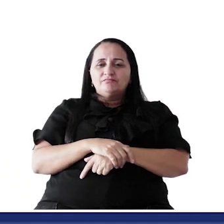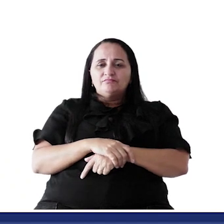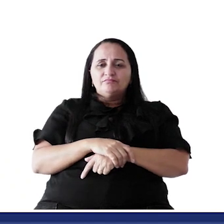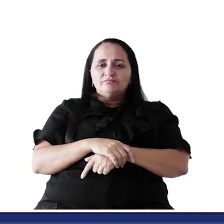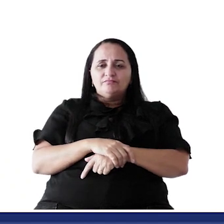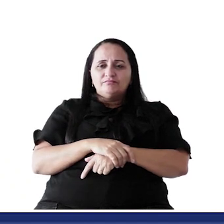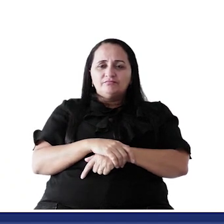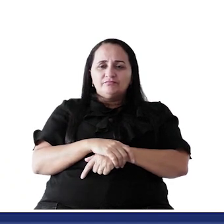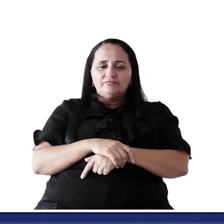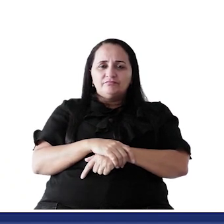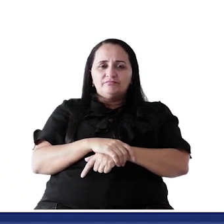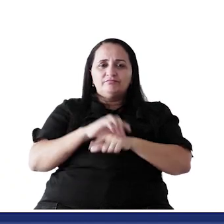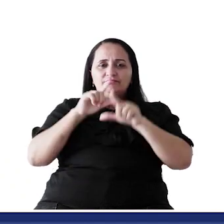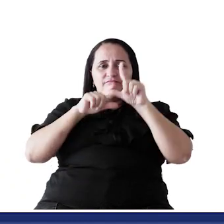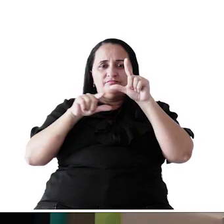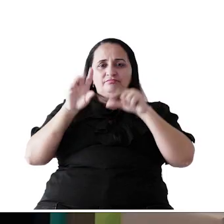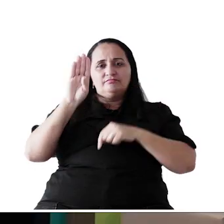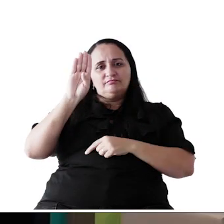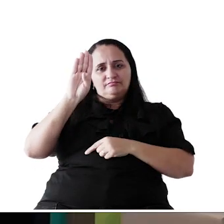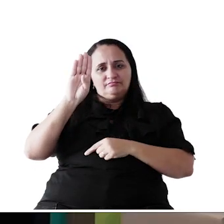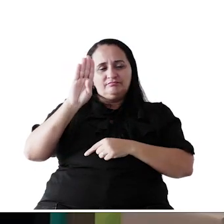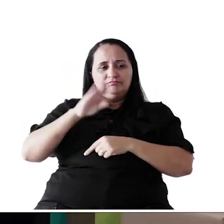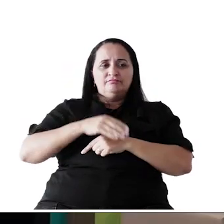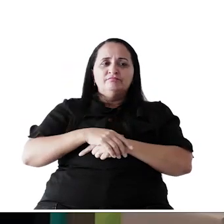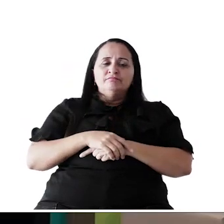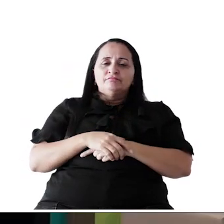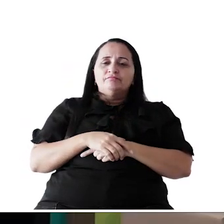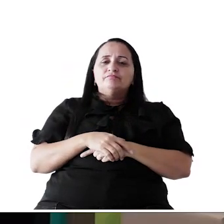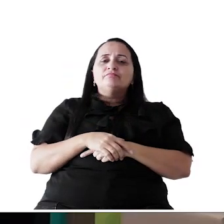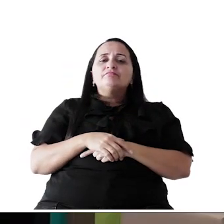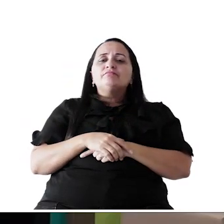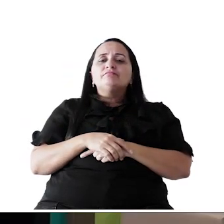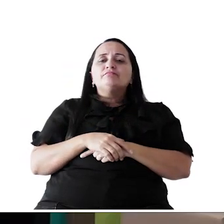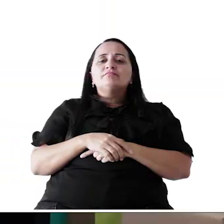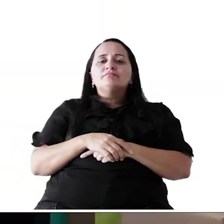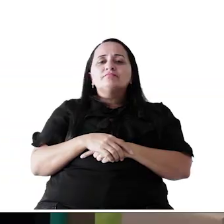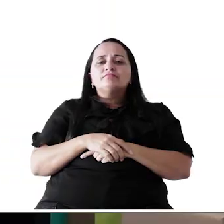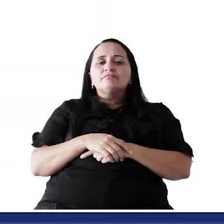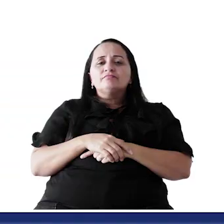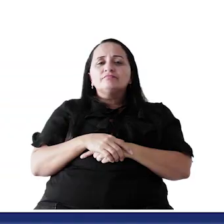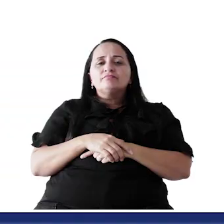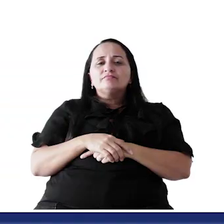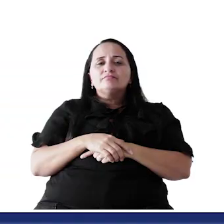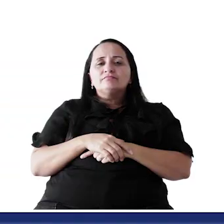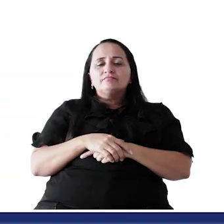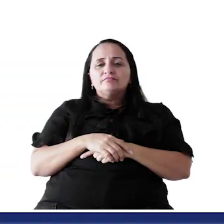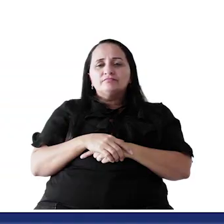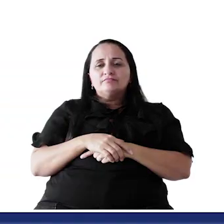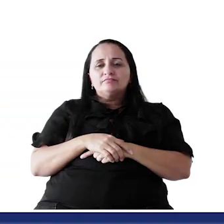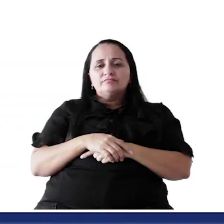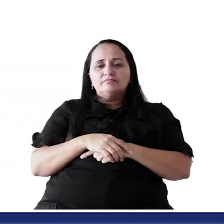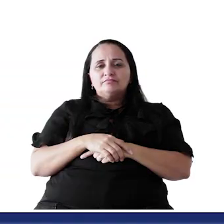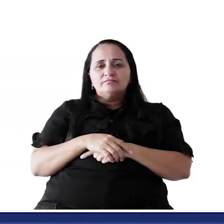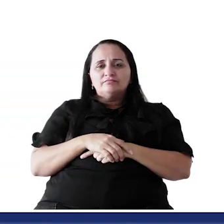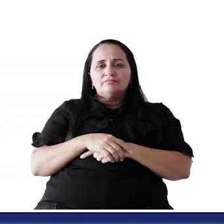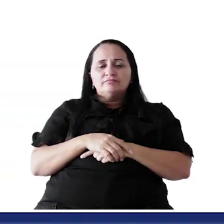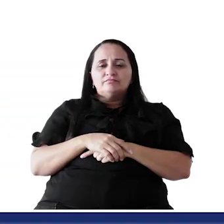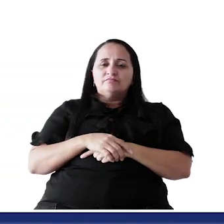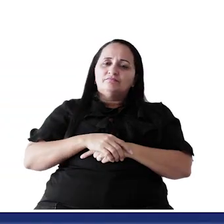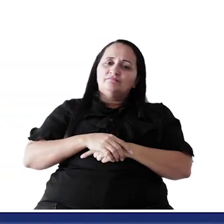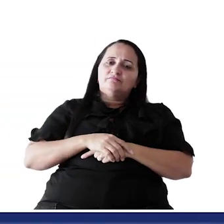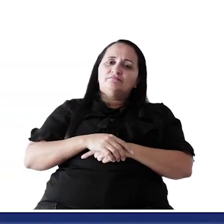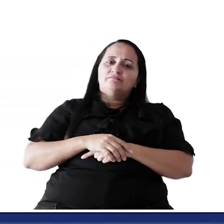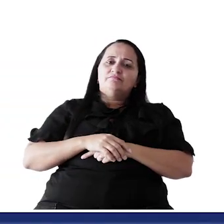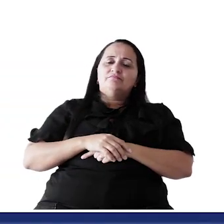Resposta está na letra B. Vamos agora para uma bolinha. Luan possui